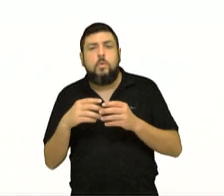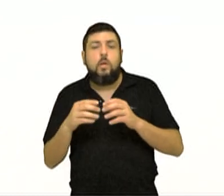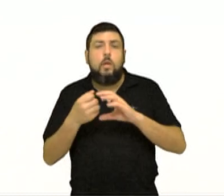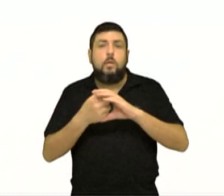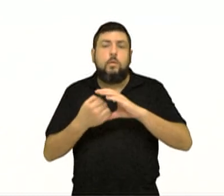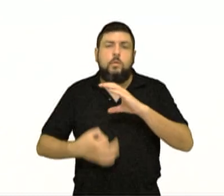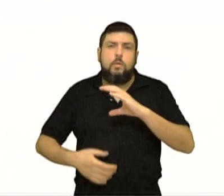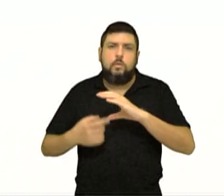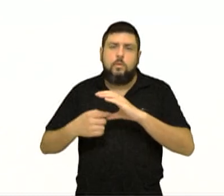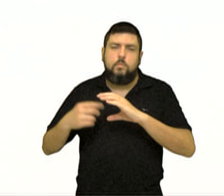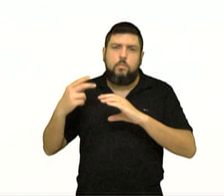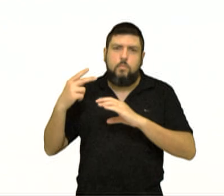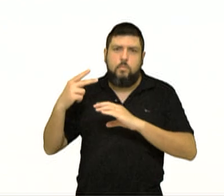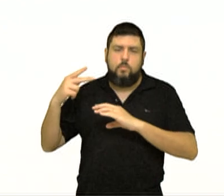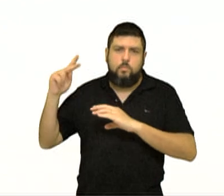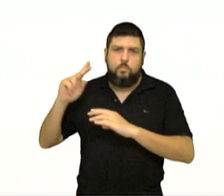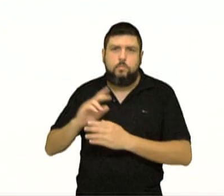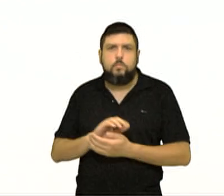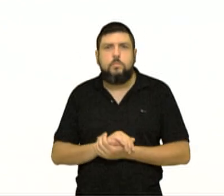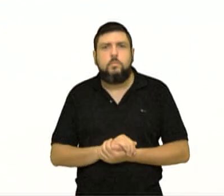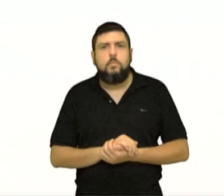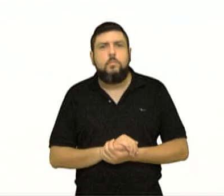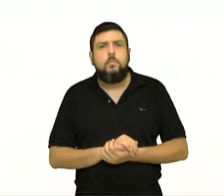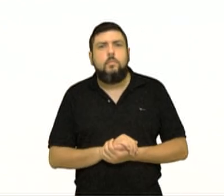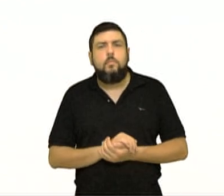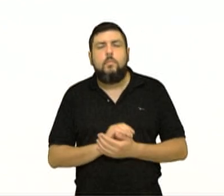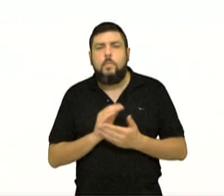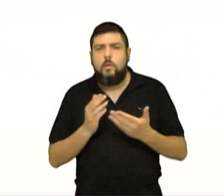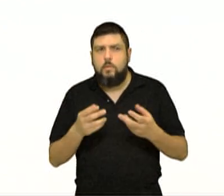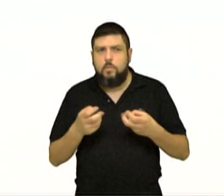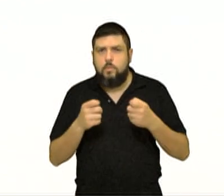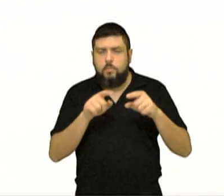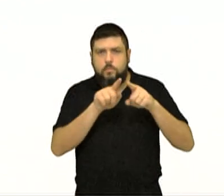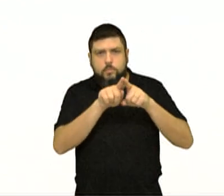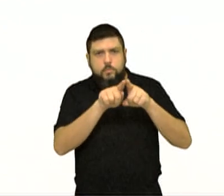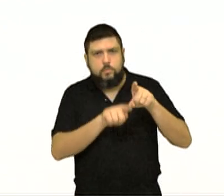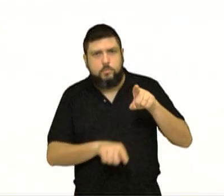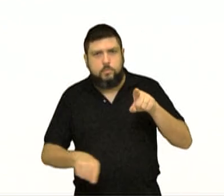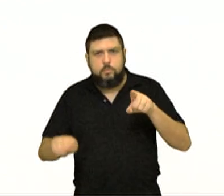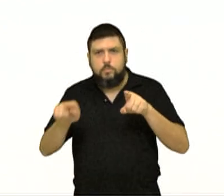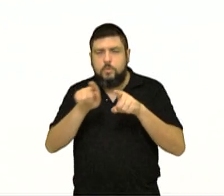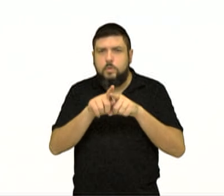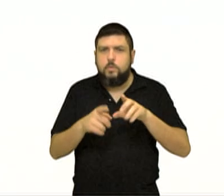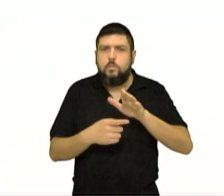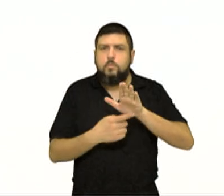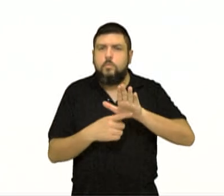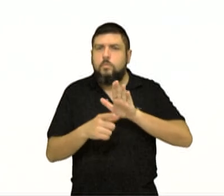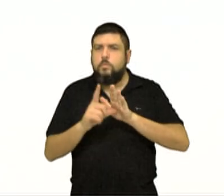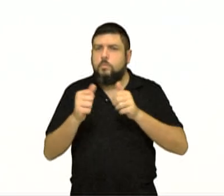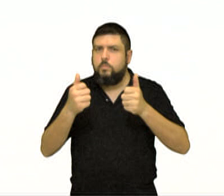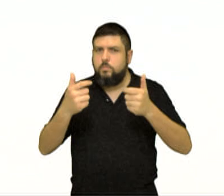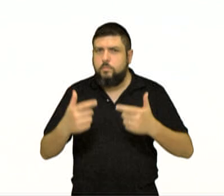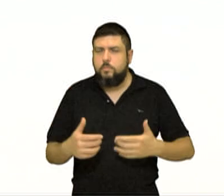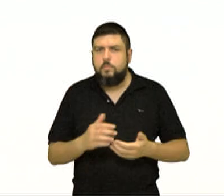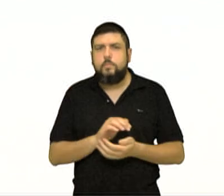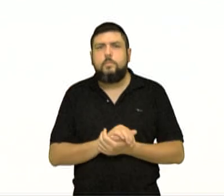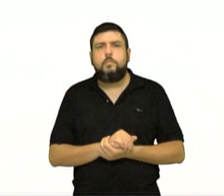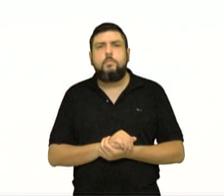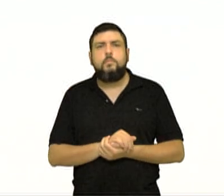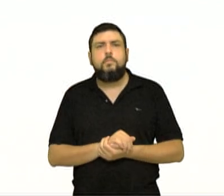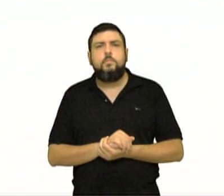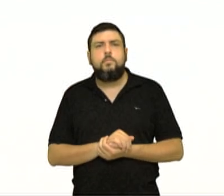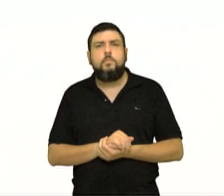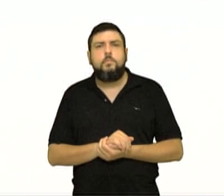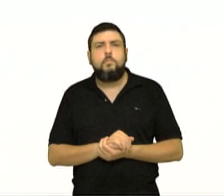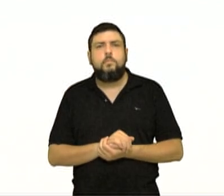ciclo haplobionte-aplonte, tá? E aqui aparece o ciclo, né, mostrando aquilo que eu expliquei para vocês, tá? Então,